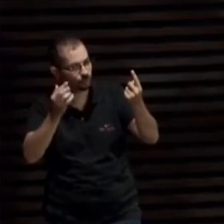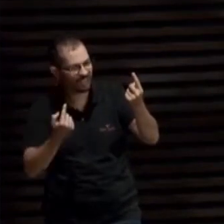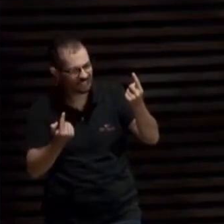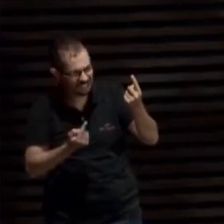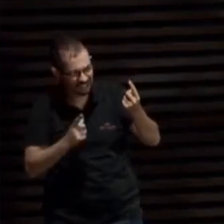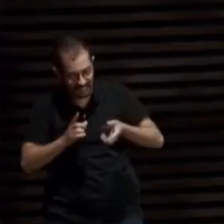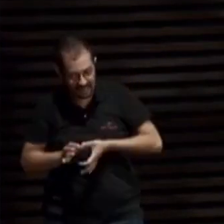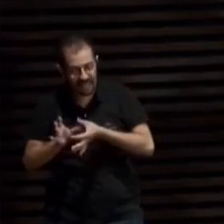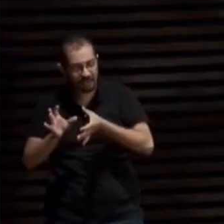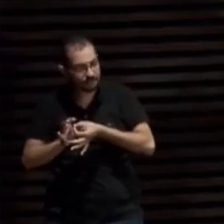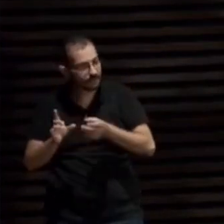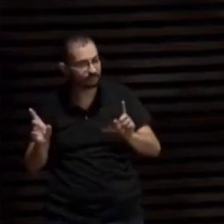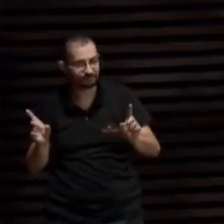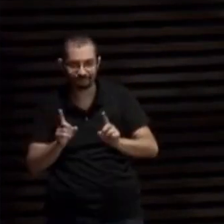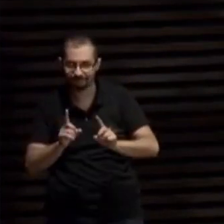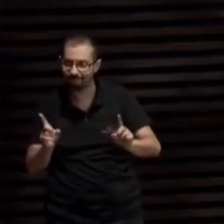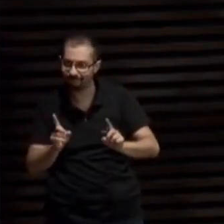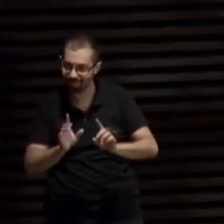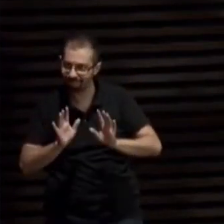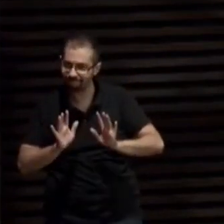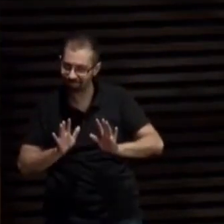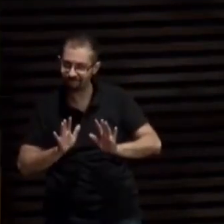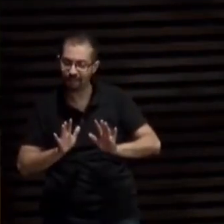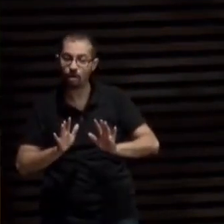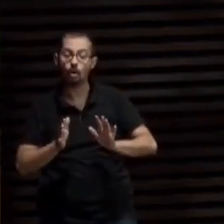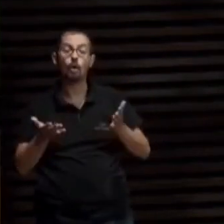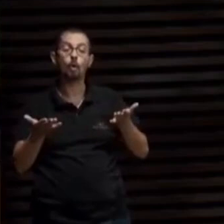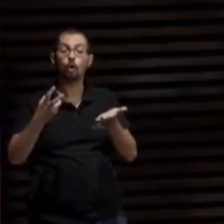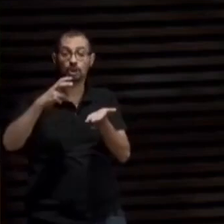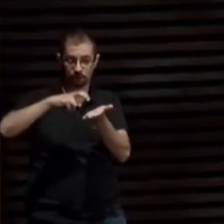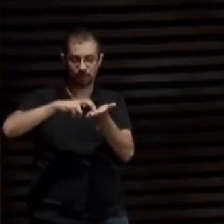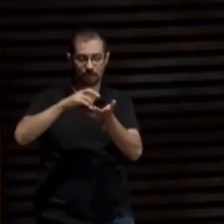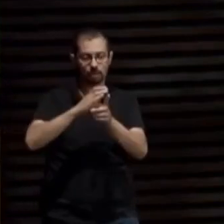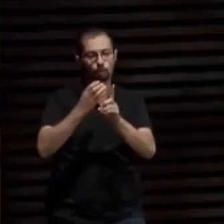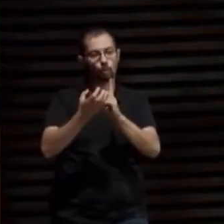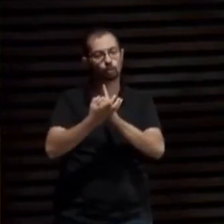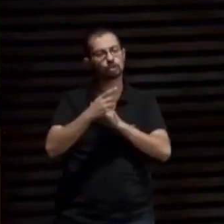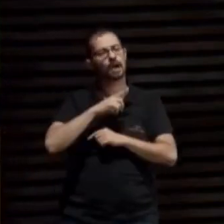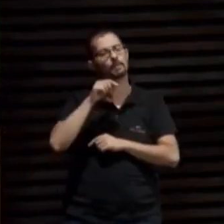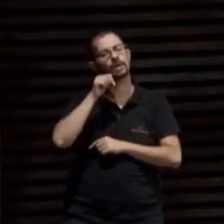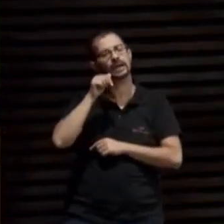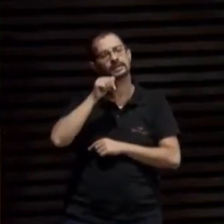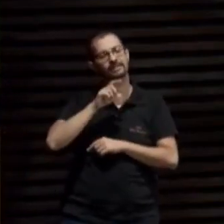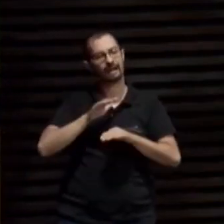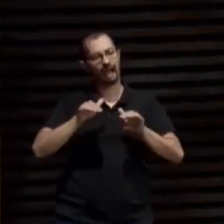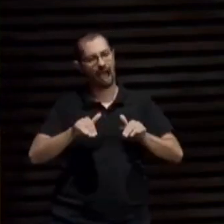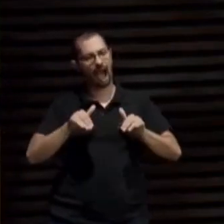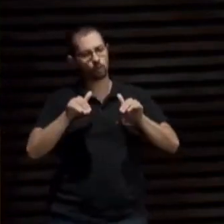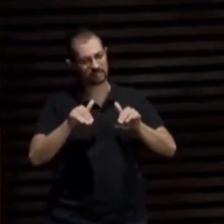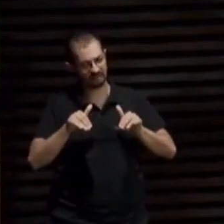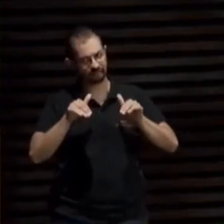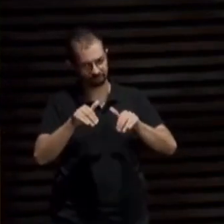Nenhuma. Hoje pela manhã nós estávamos com uma irmã nossa aqui que está na Áustria. E